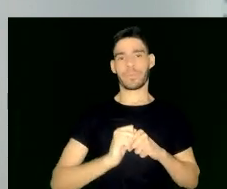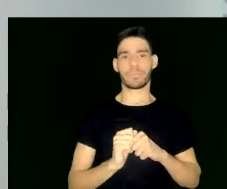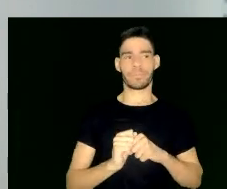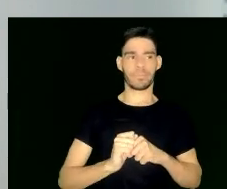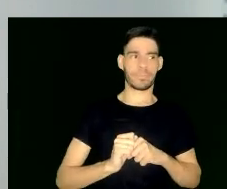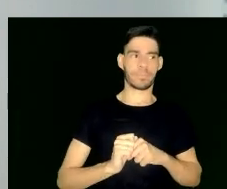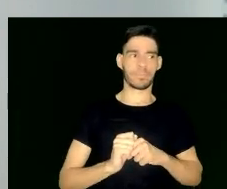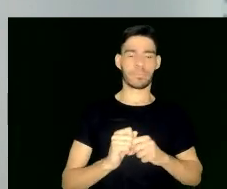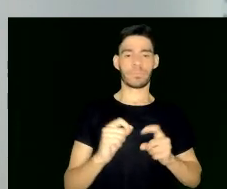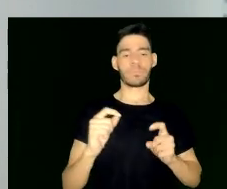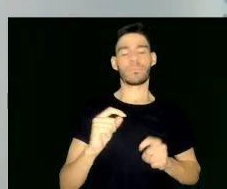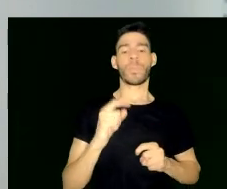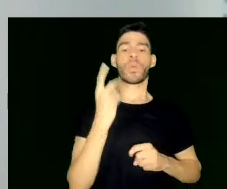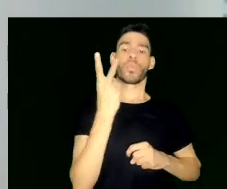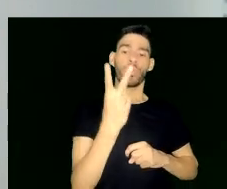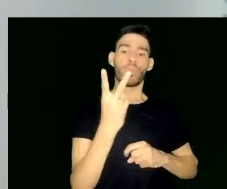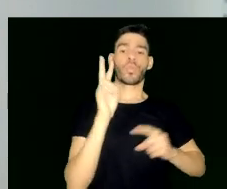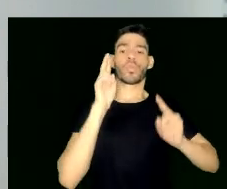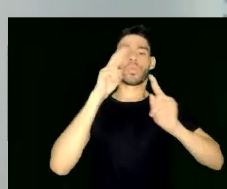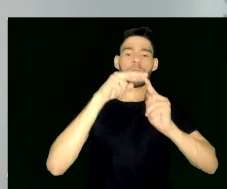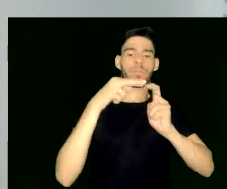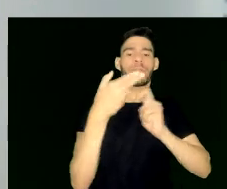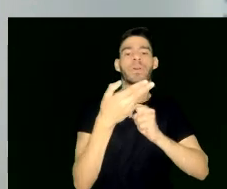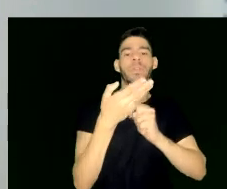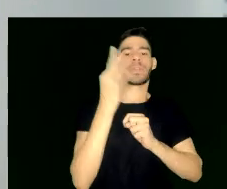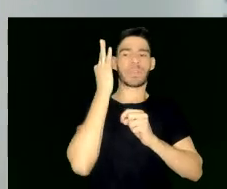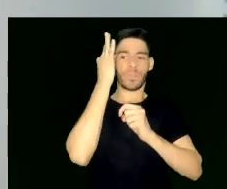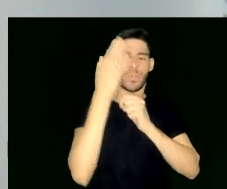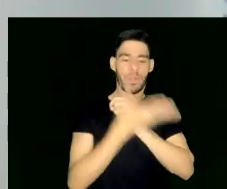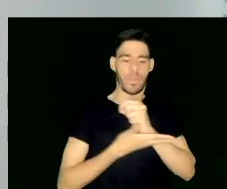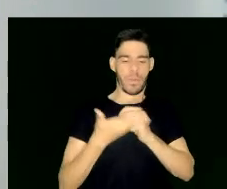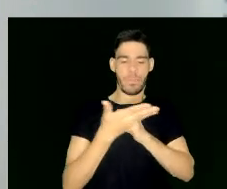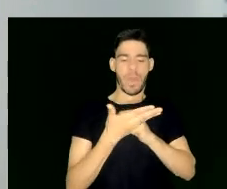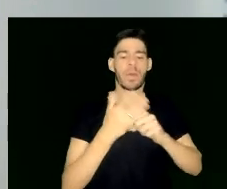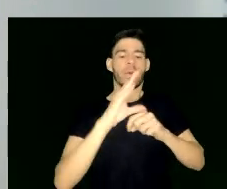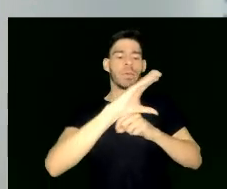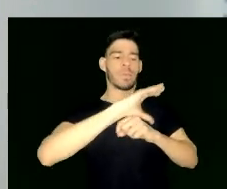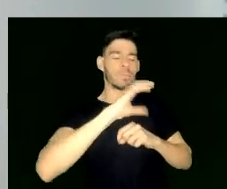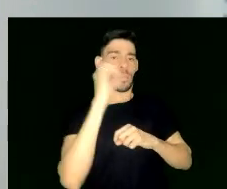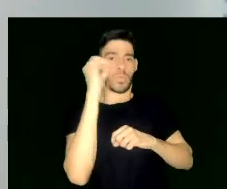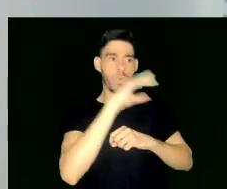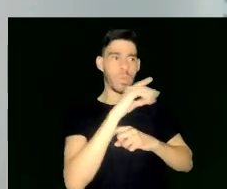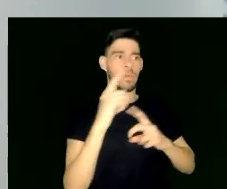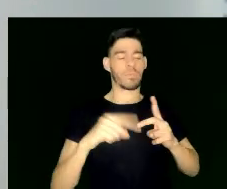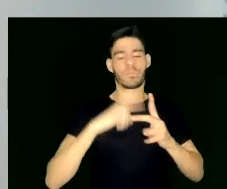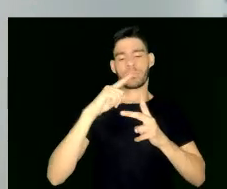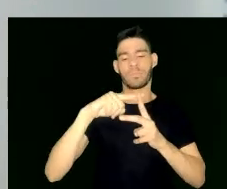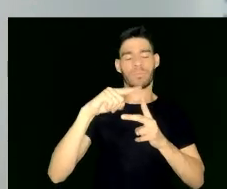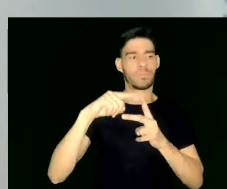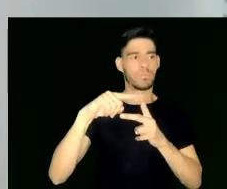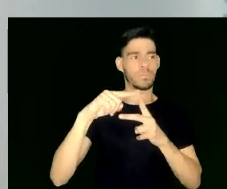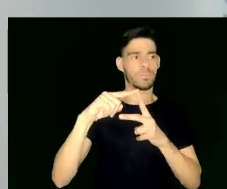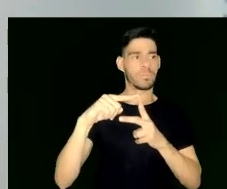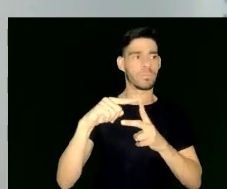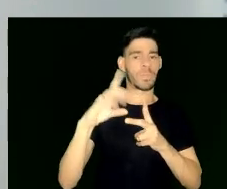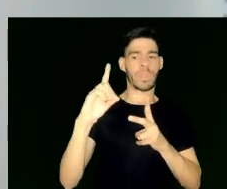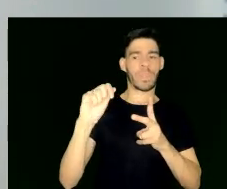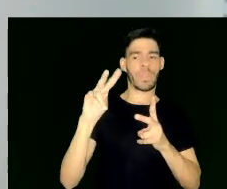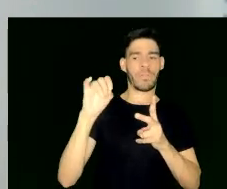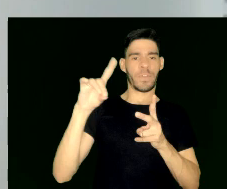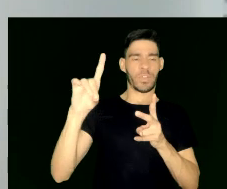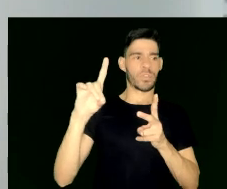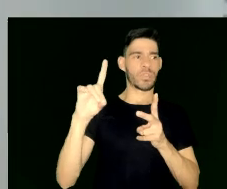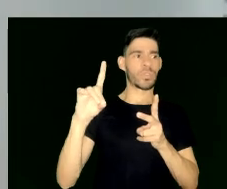né? Há duas referências teóricas básicas sobre o constitucionalismo abusivo. Um é